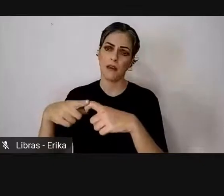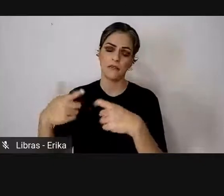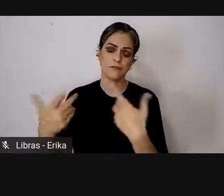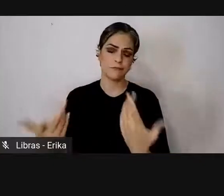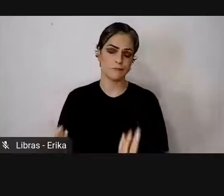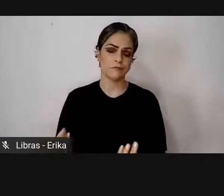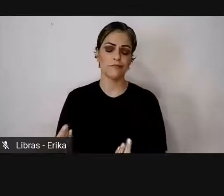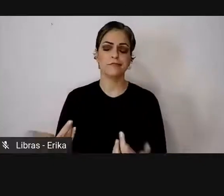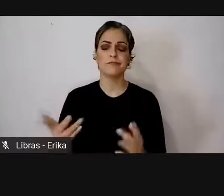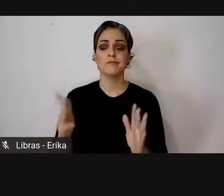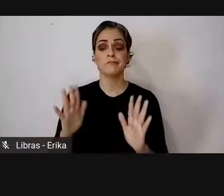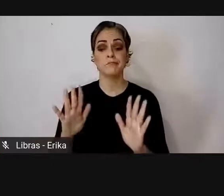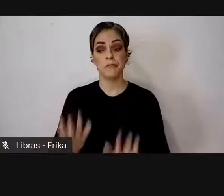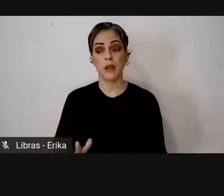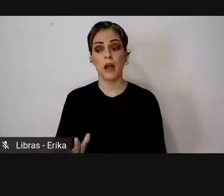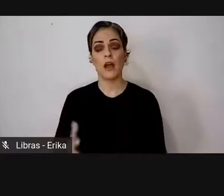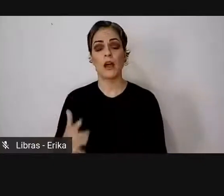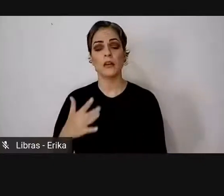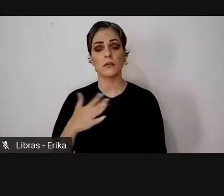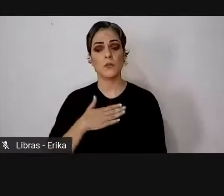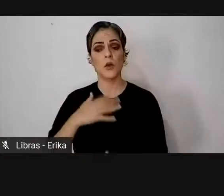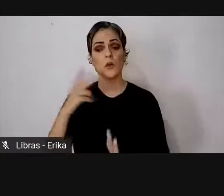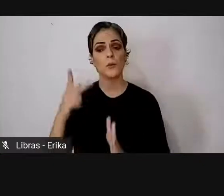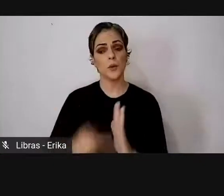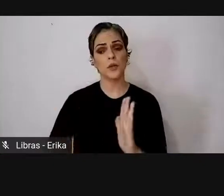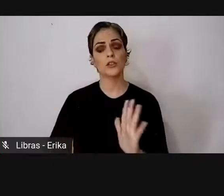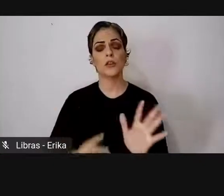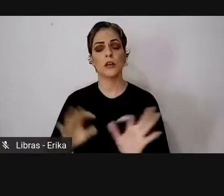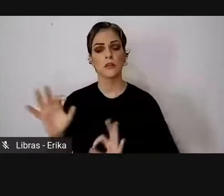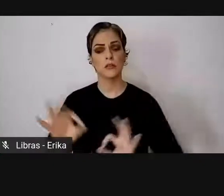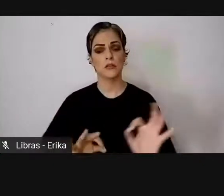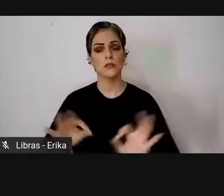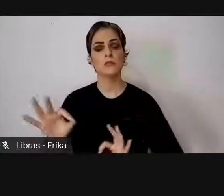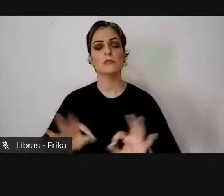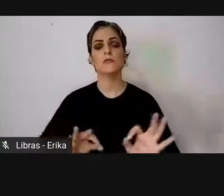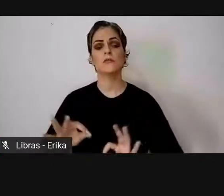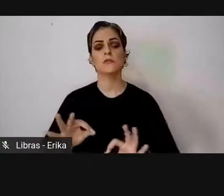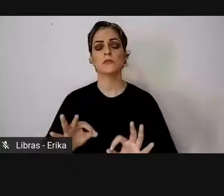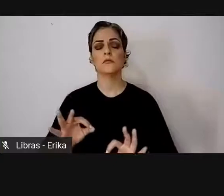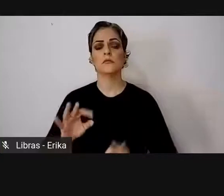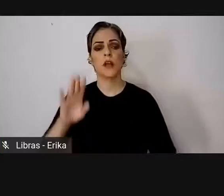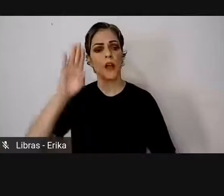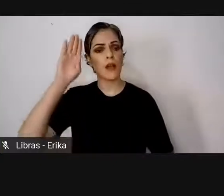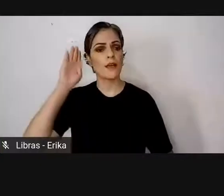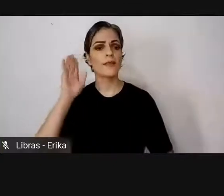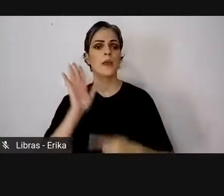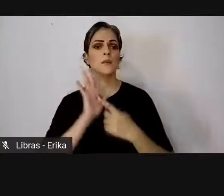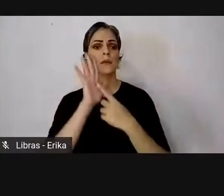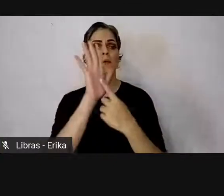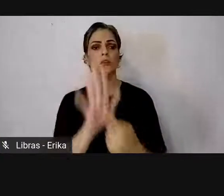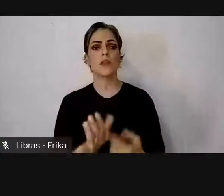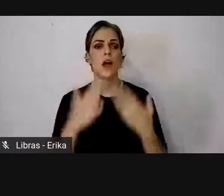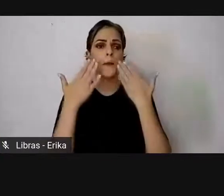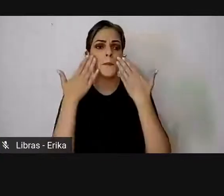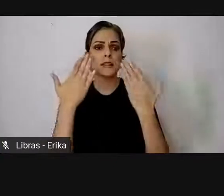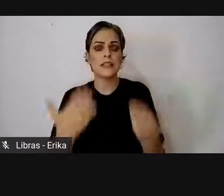para apresentar na jornada acadêmica, jornada de extensão acadêmica, eu solicitei o acesso